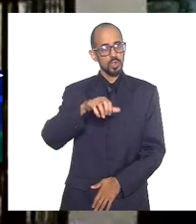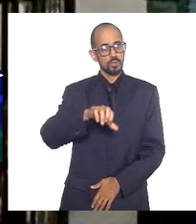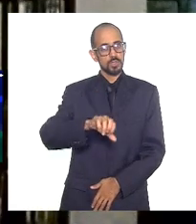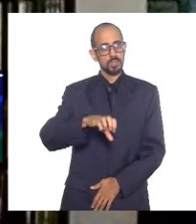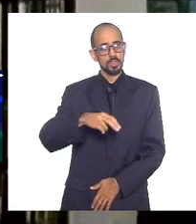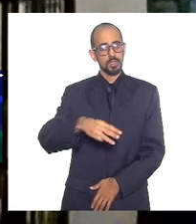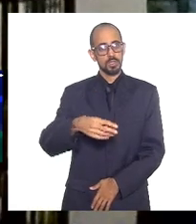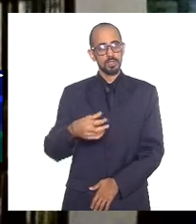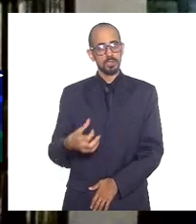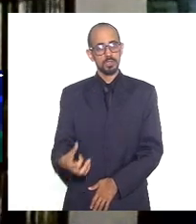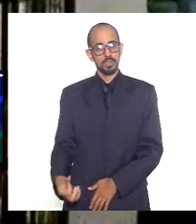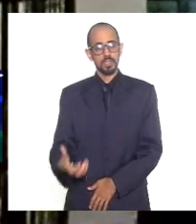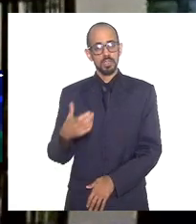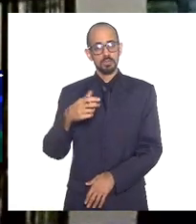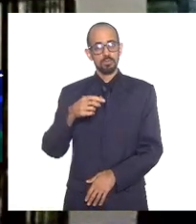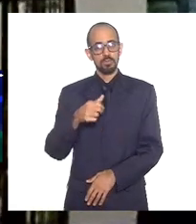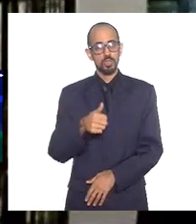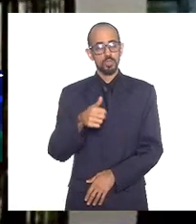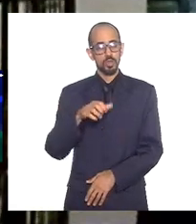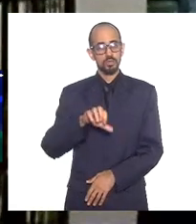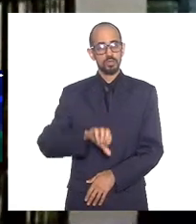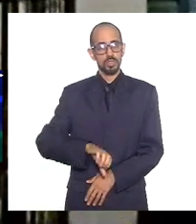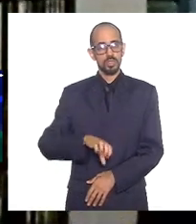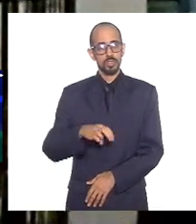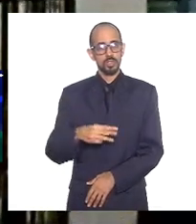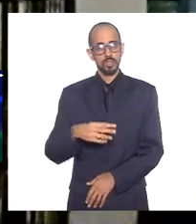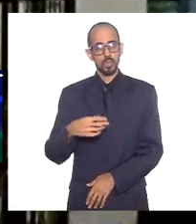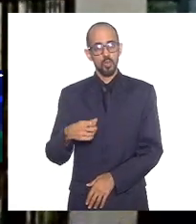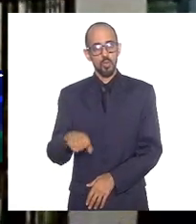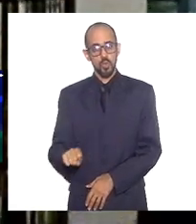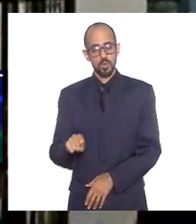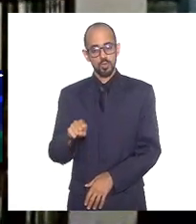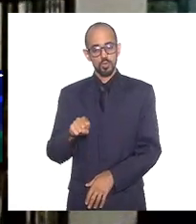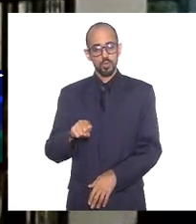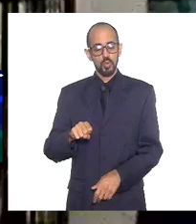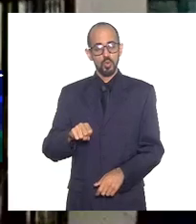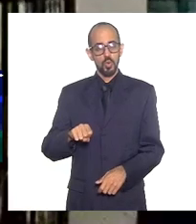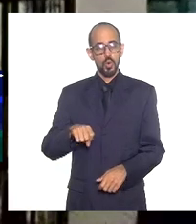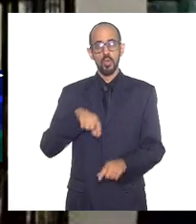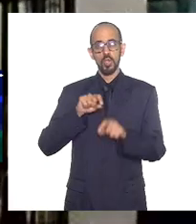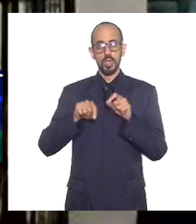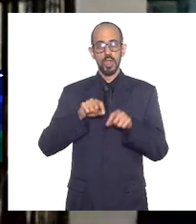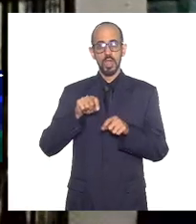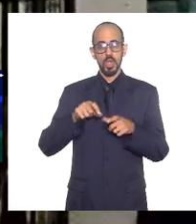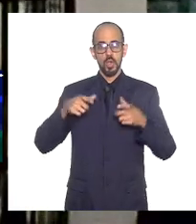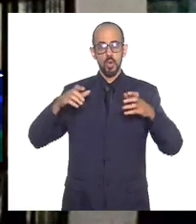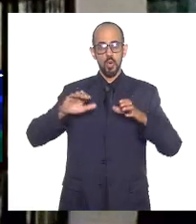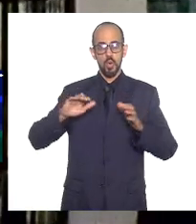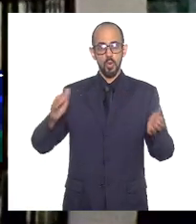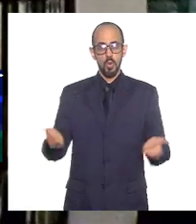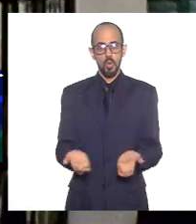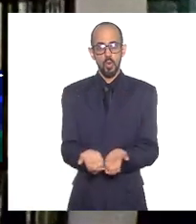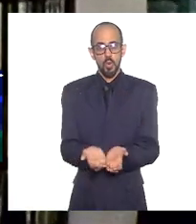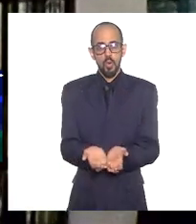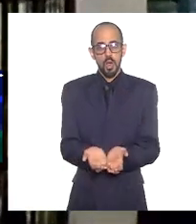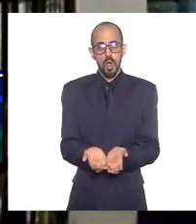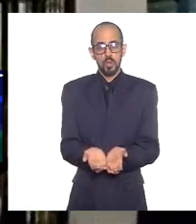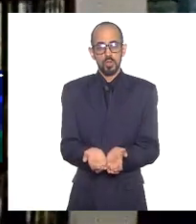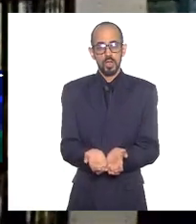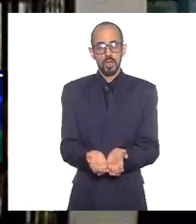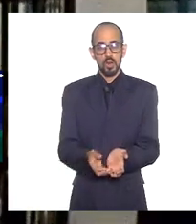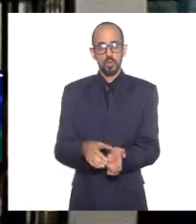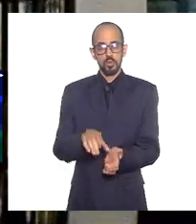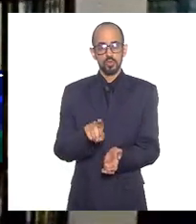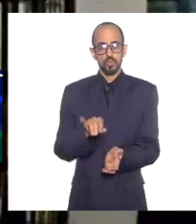1936, 1938, com o Caldeirão do Beato Lourenço, no Ceará.